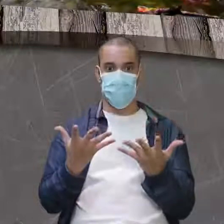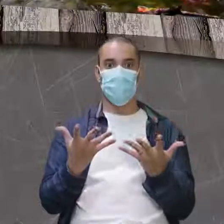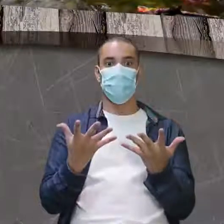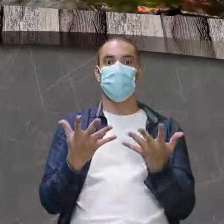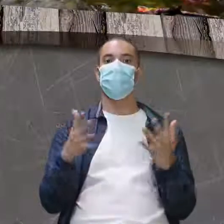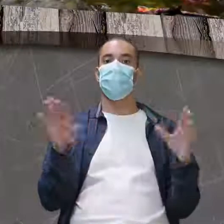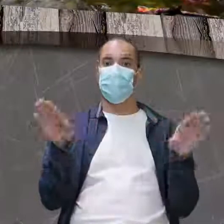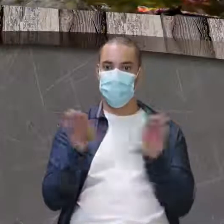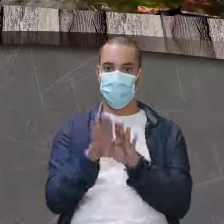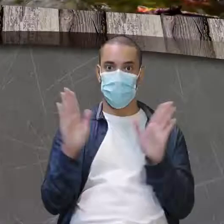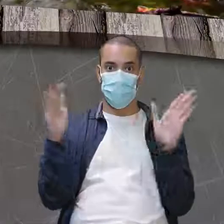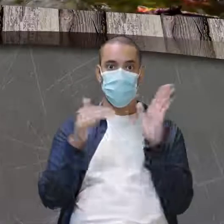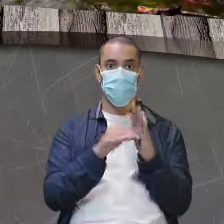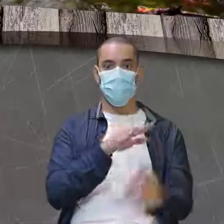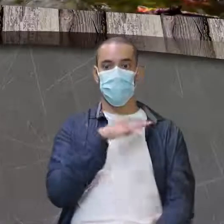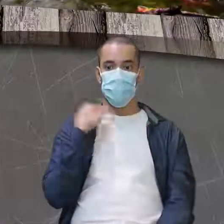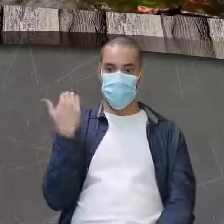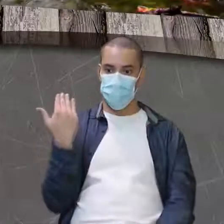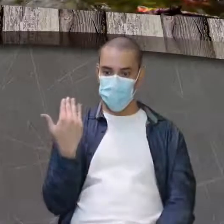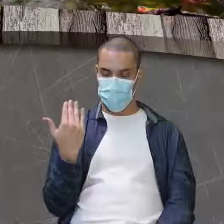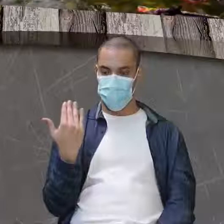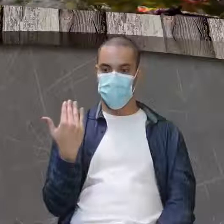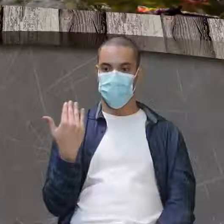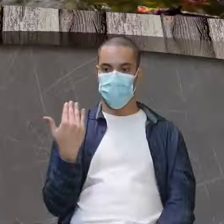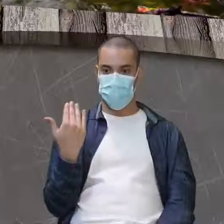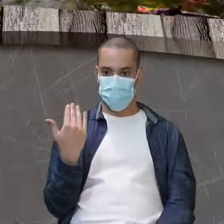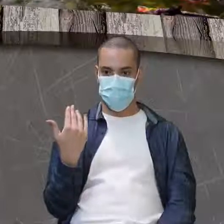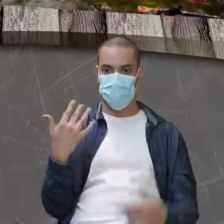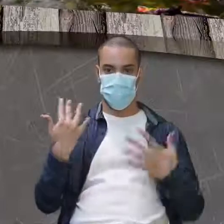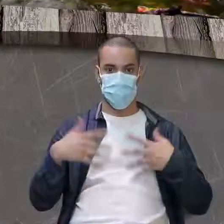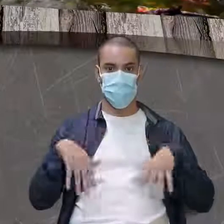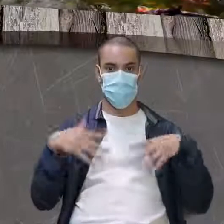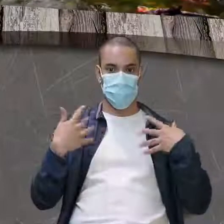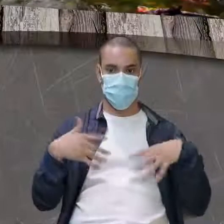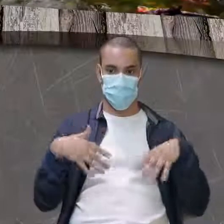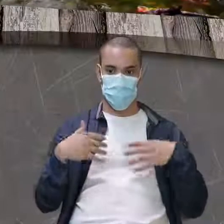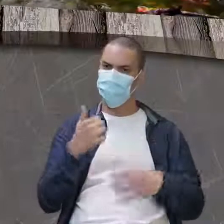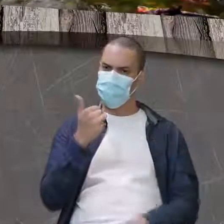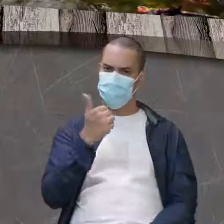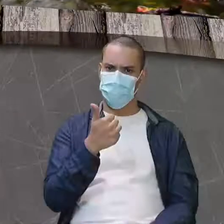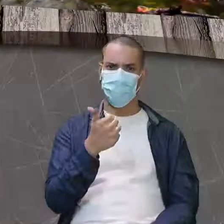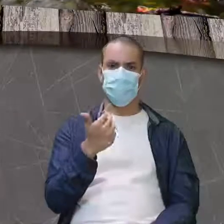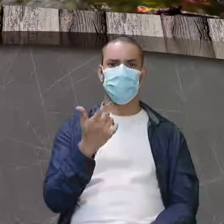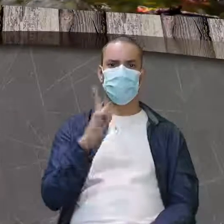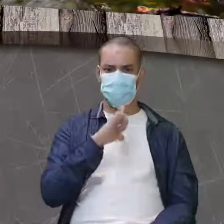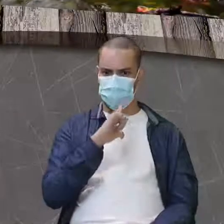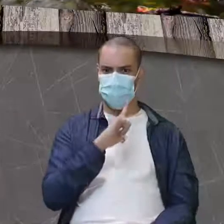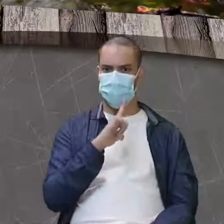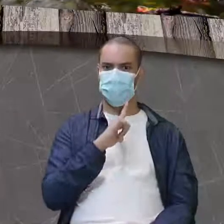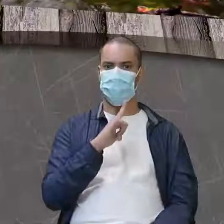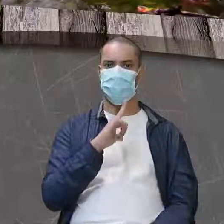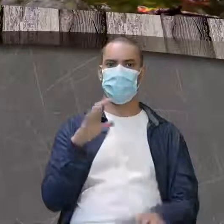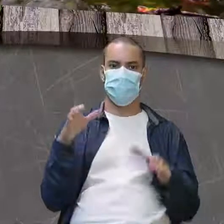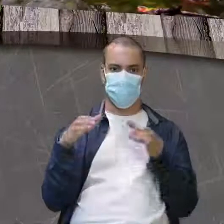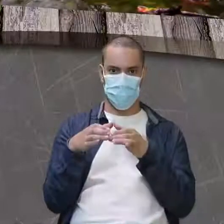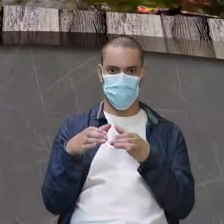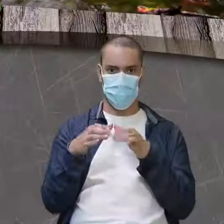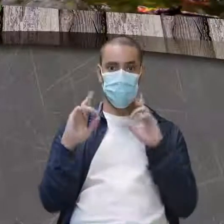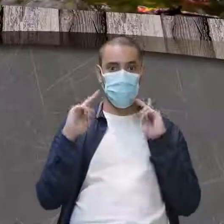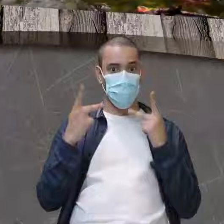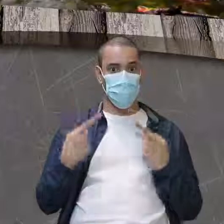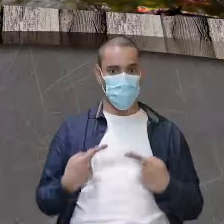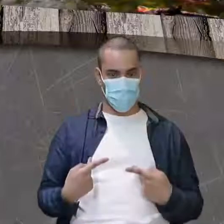de morte, né? Tudo bem, a gente tem essa questão na espécie